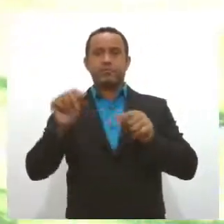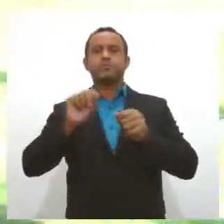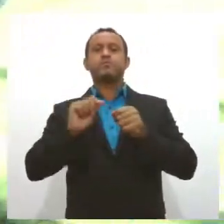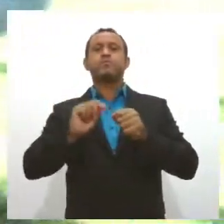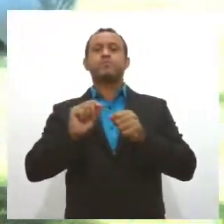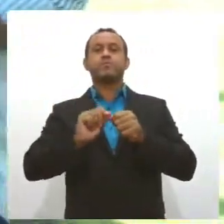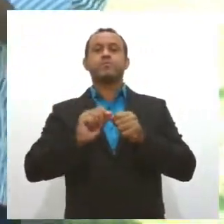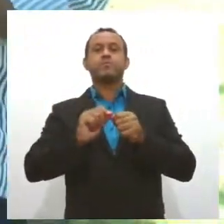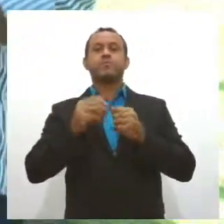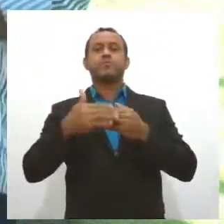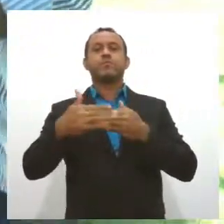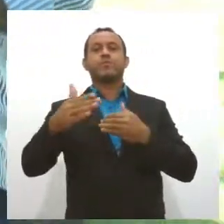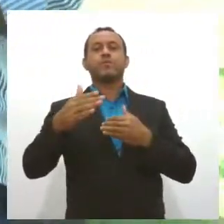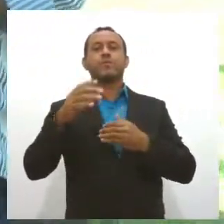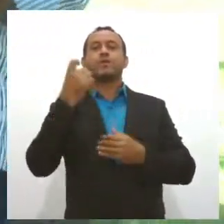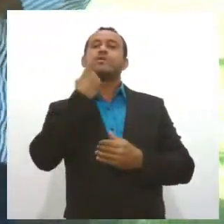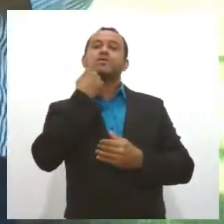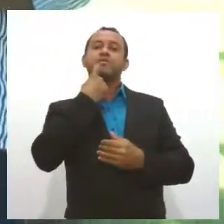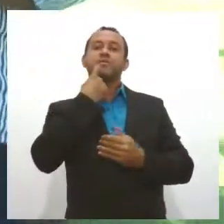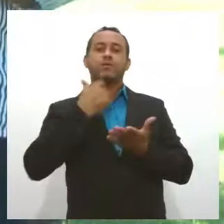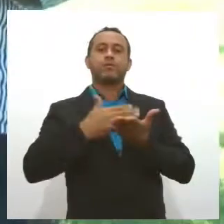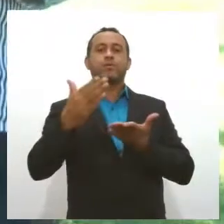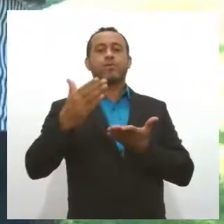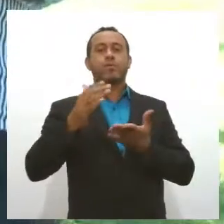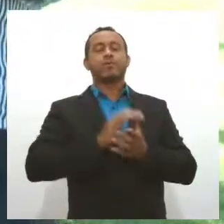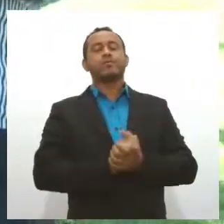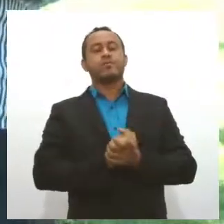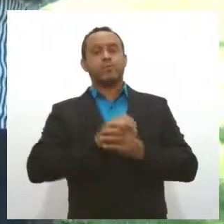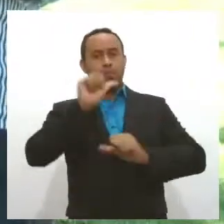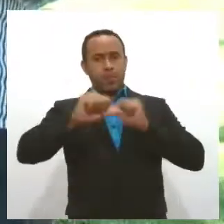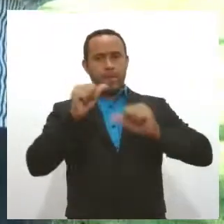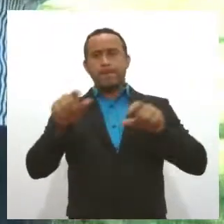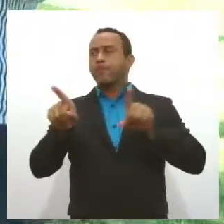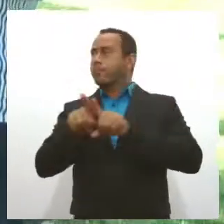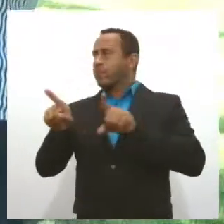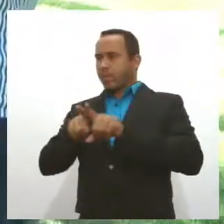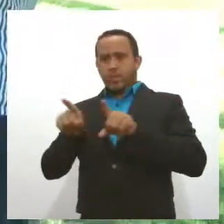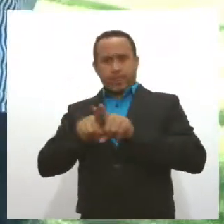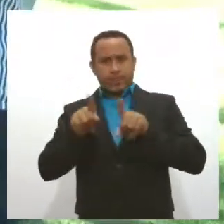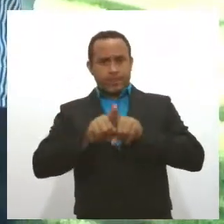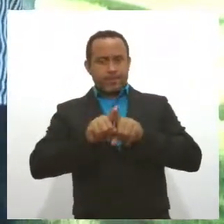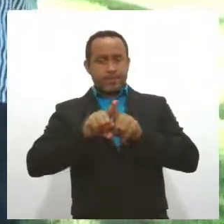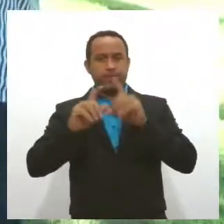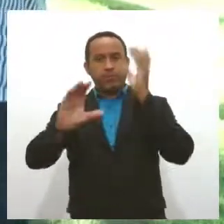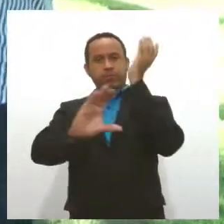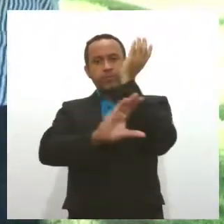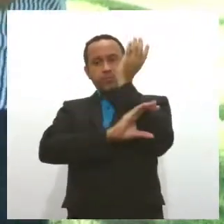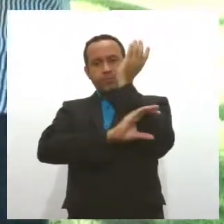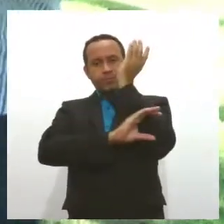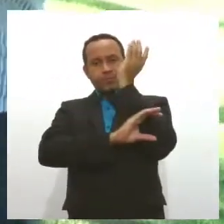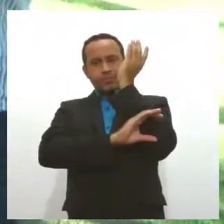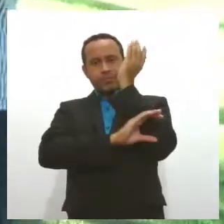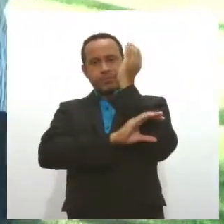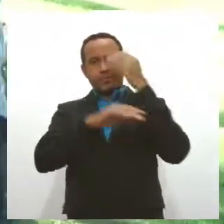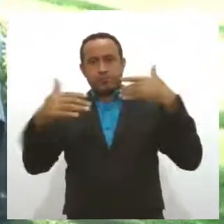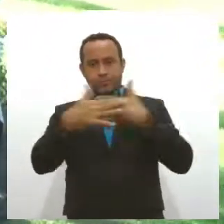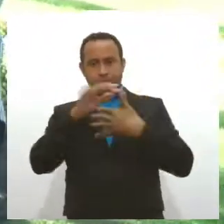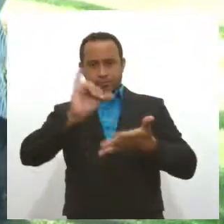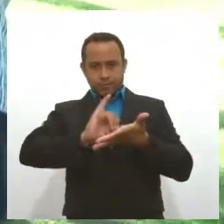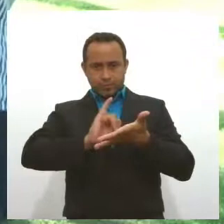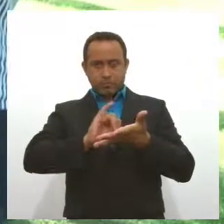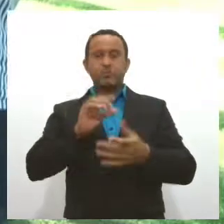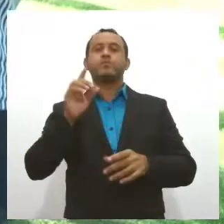a partir das feiras da sexta-feira. É, muda também o funcionamento nos mercados centrais? Sim, no domingo os